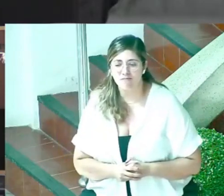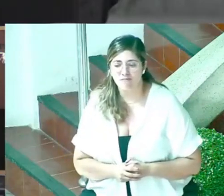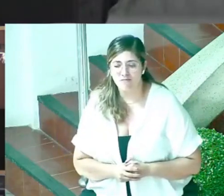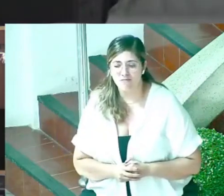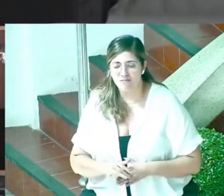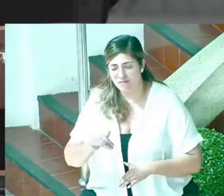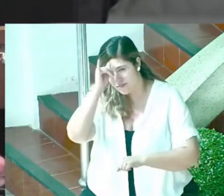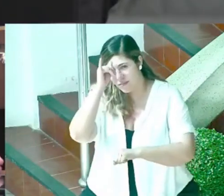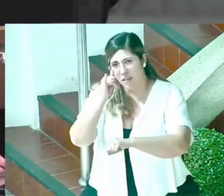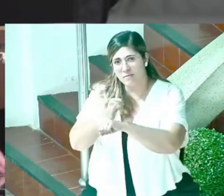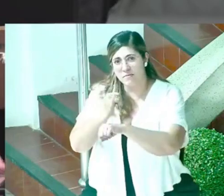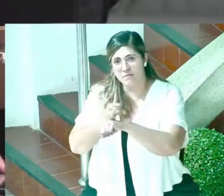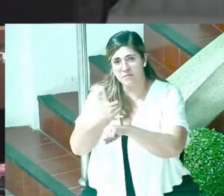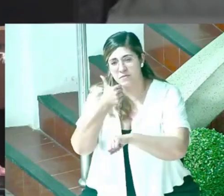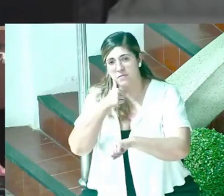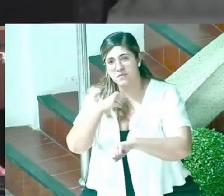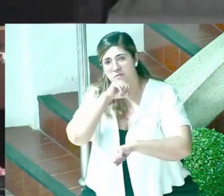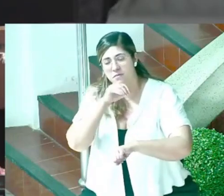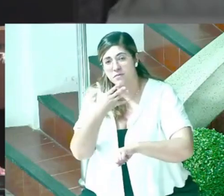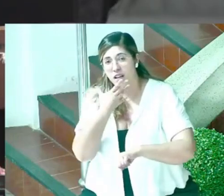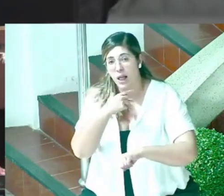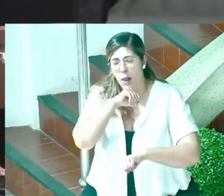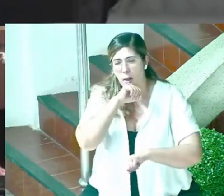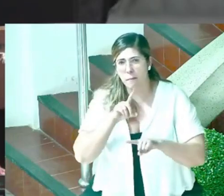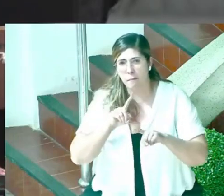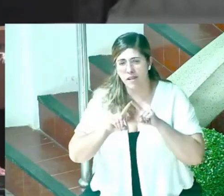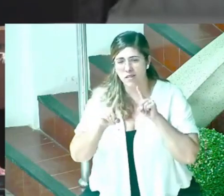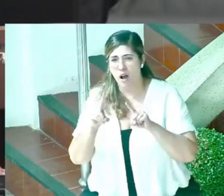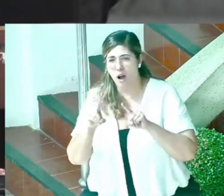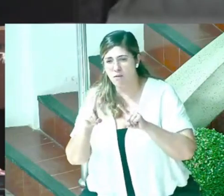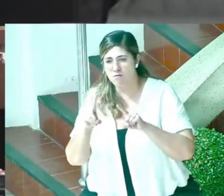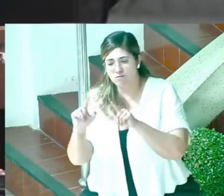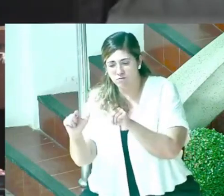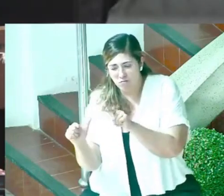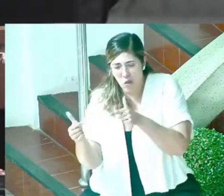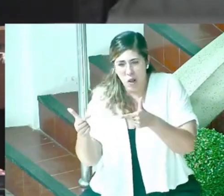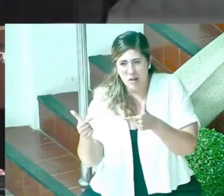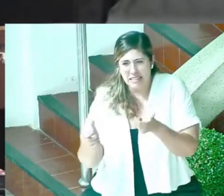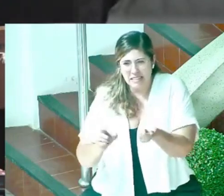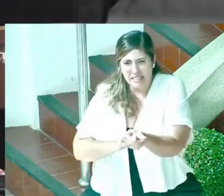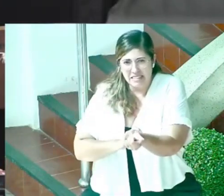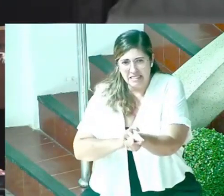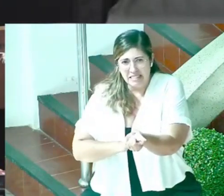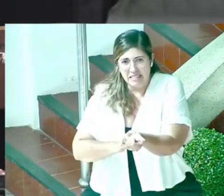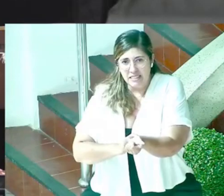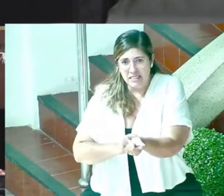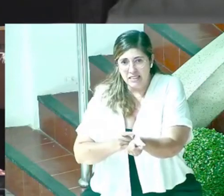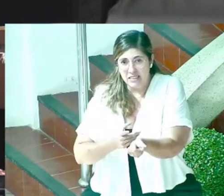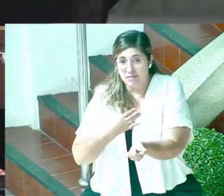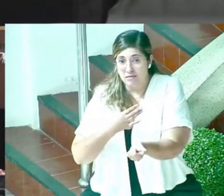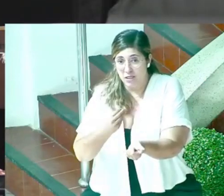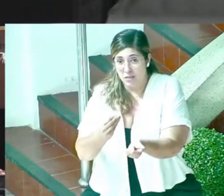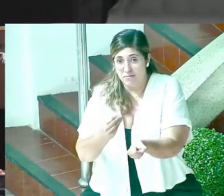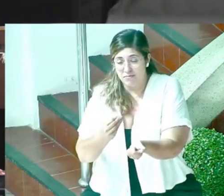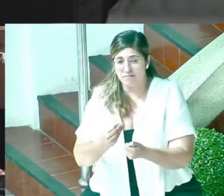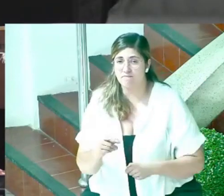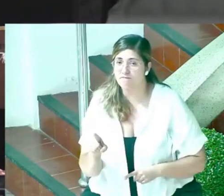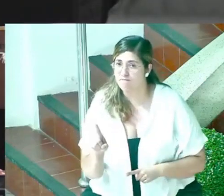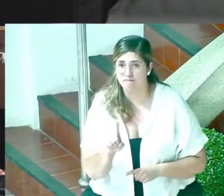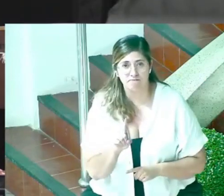vai afetá-la em outros relacionamentos, porque ela vai constantemente visitar novamente a